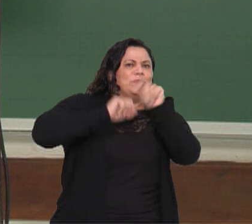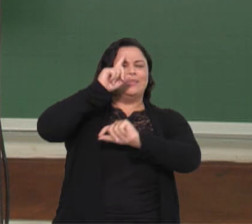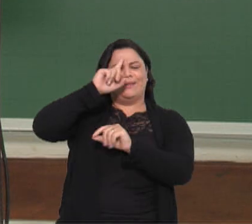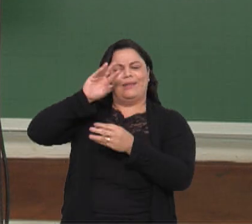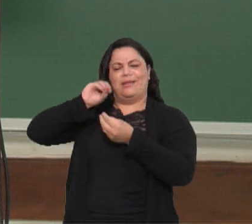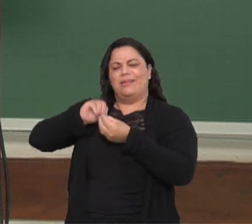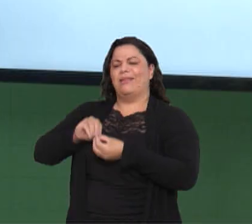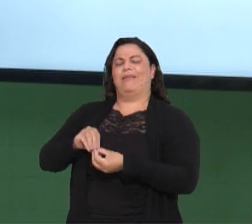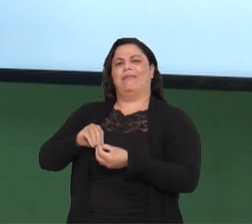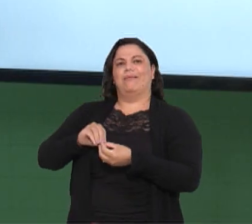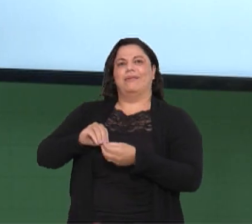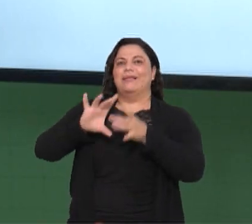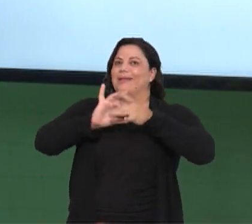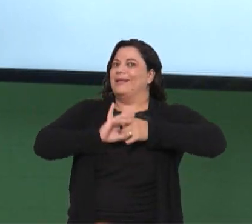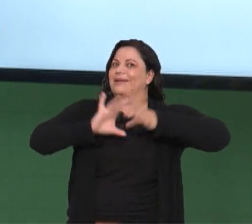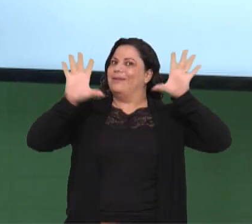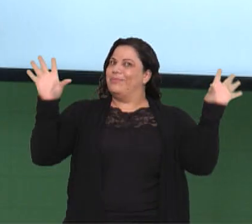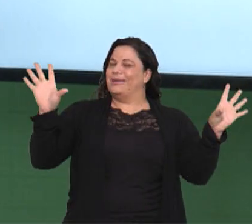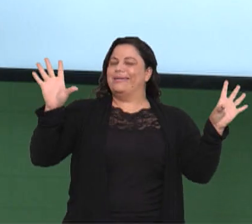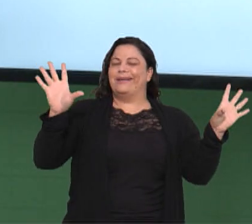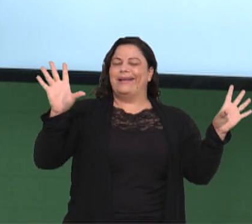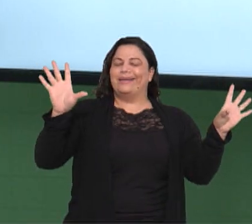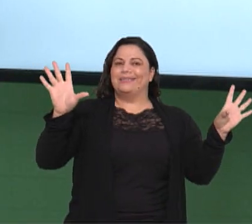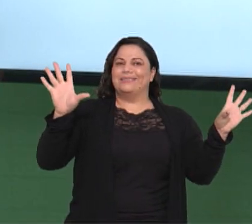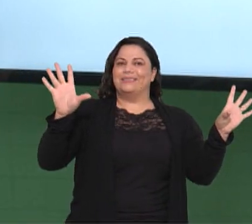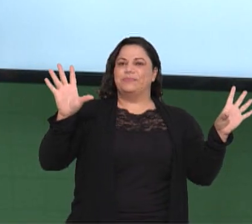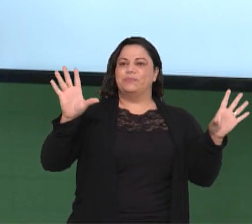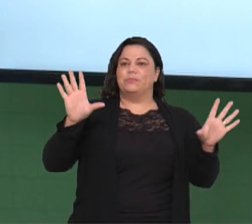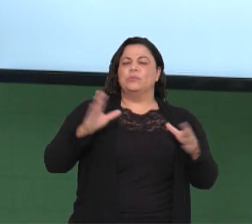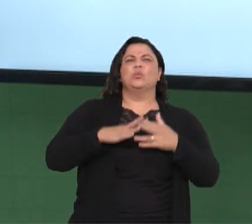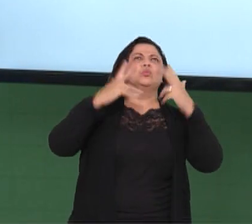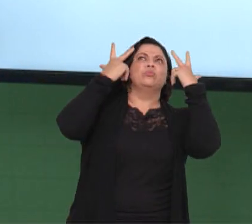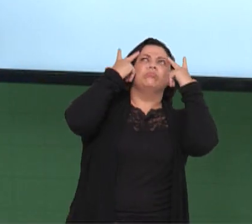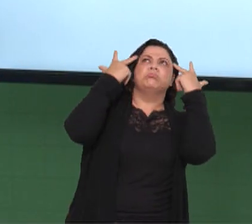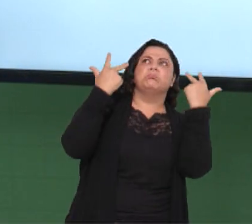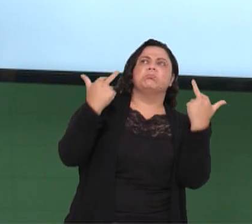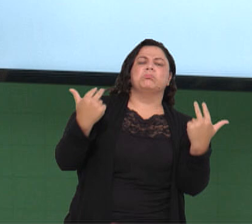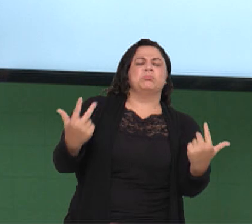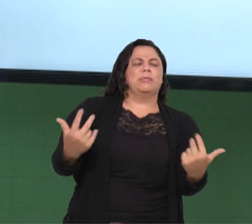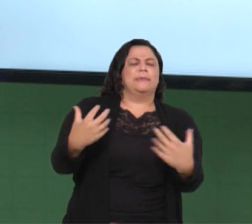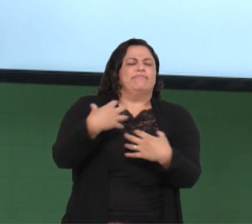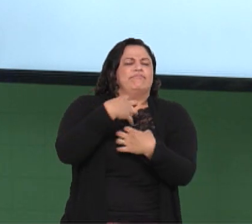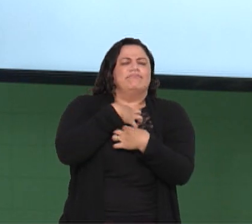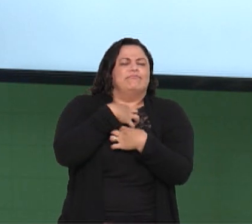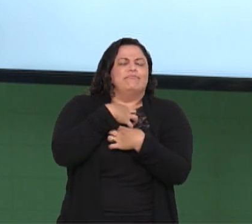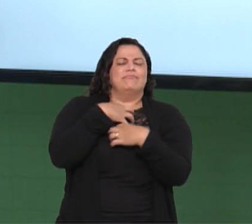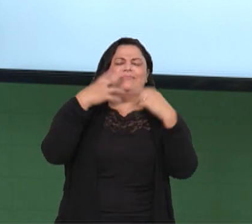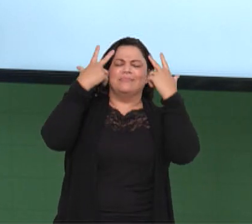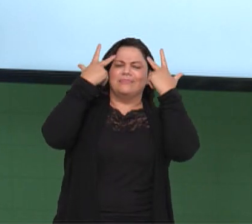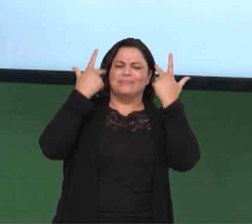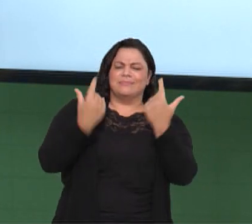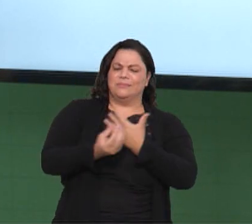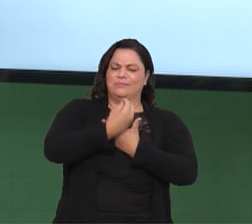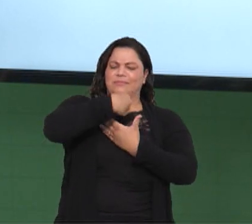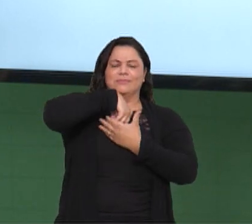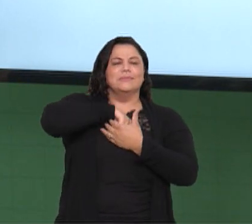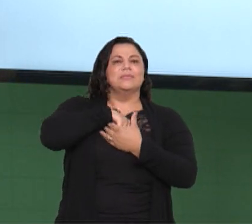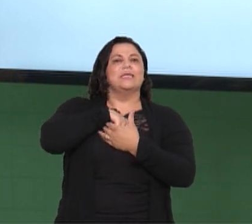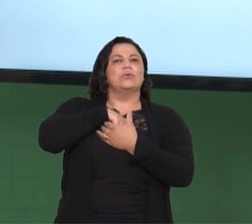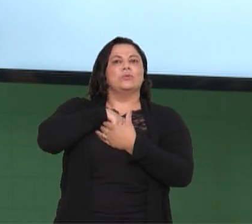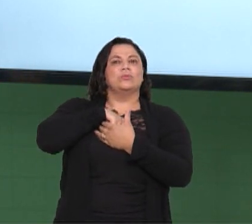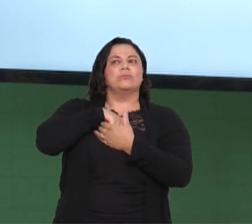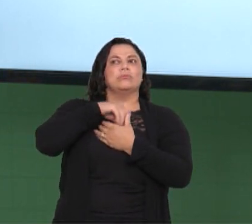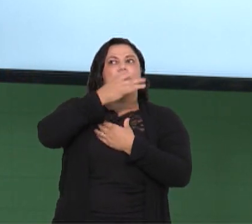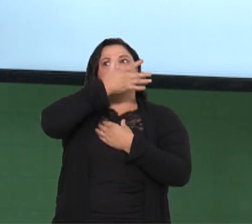define a liberdade como seguir aquilo que é natural, uma tendência natural que existe em nós, as